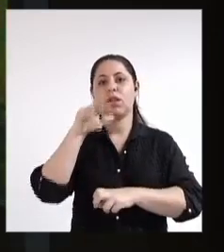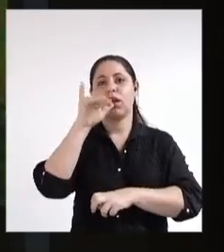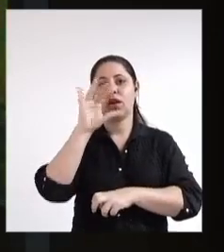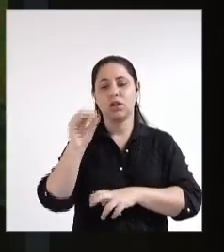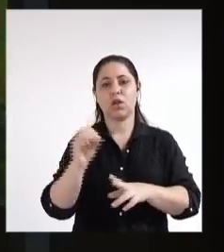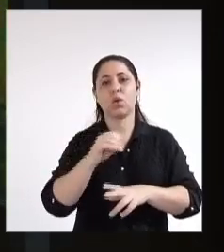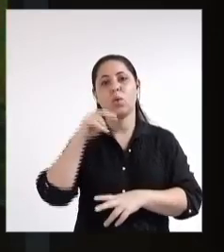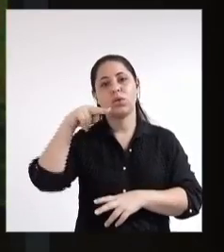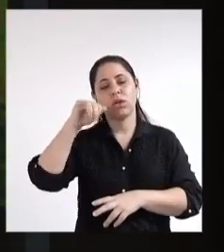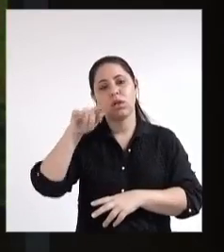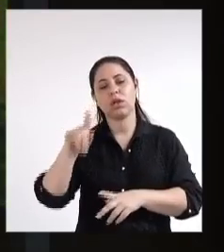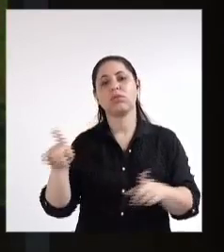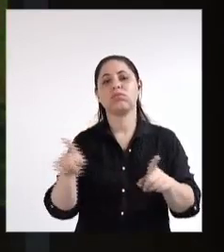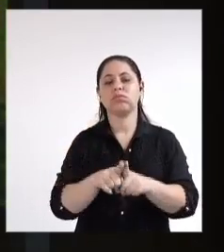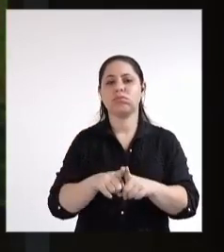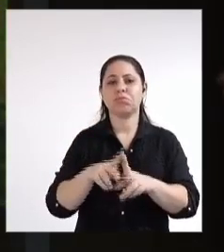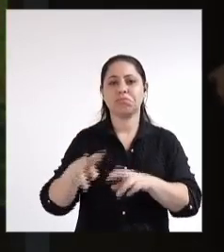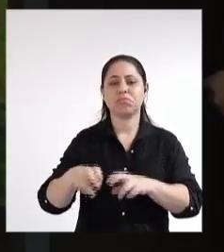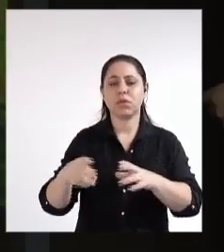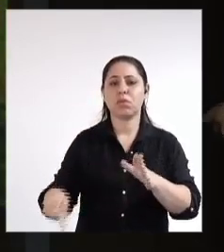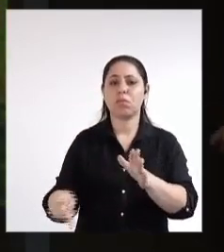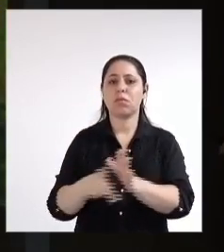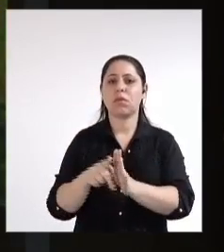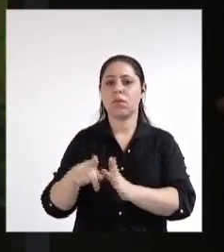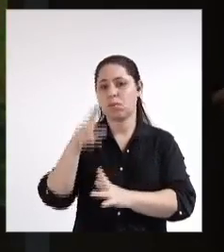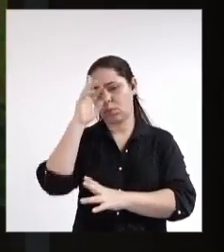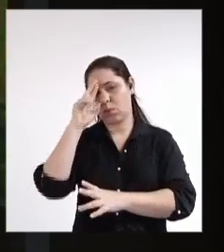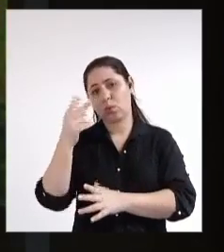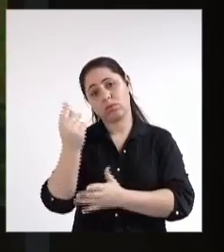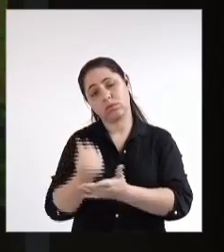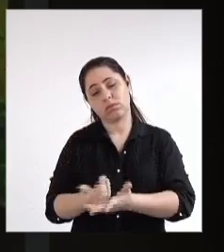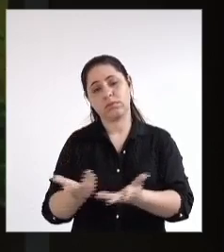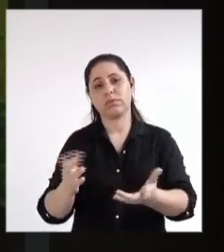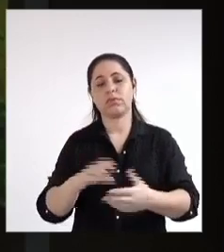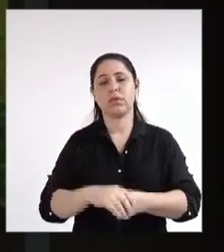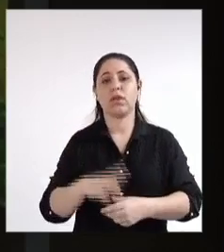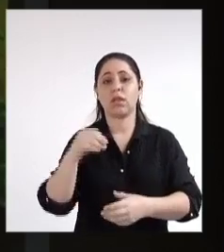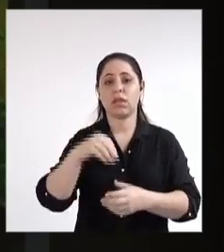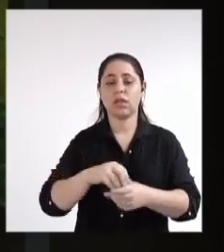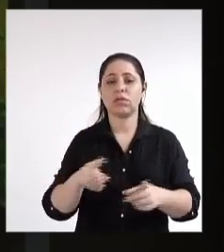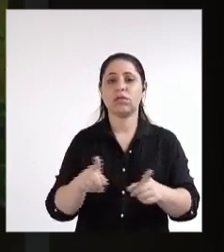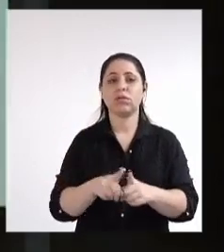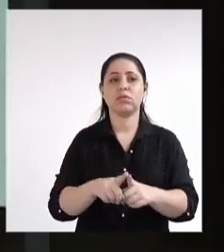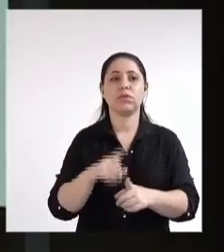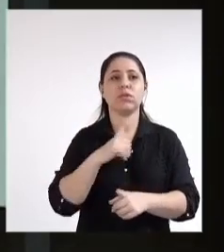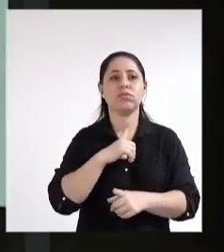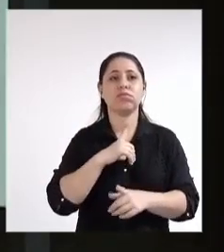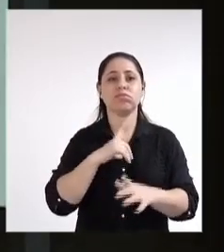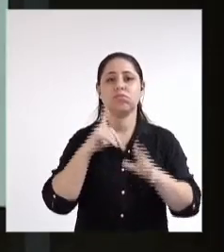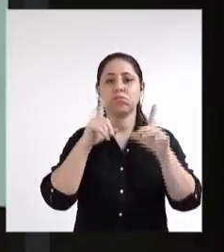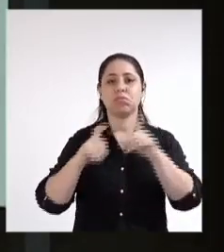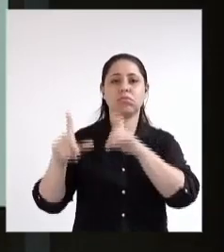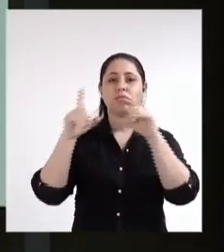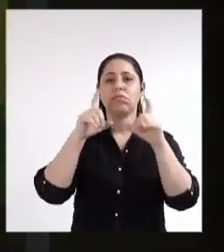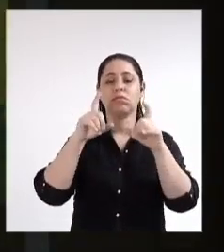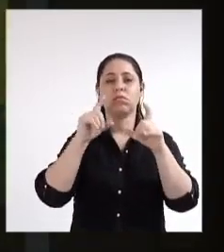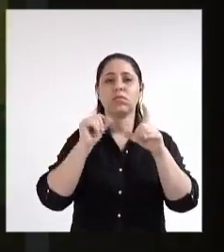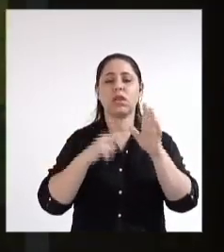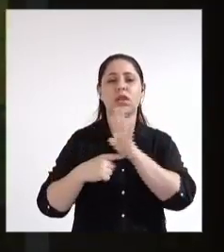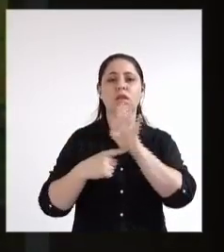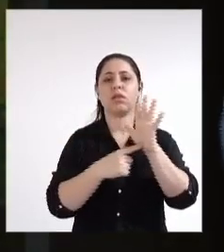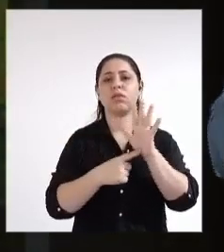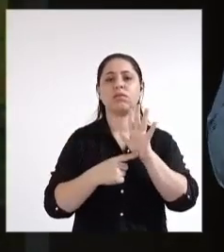rppn fazendinha esse aqui é bem do lado do parque estadual do pantanal do rio negro que tem essa feição também tá nós temos então